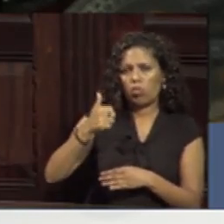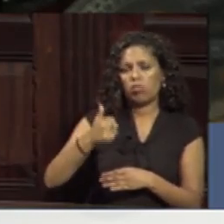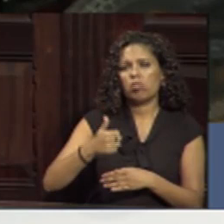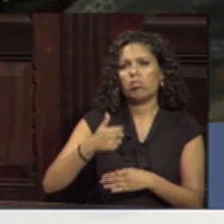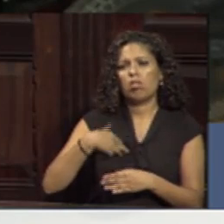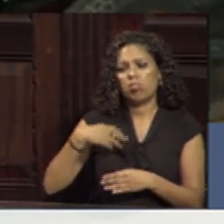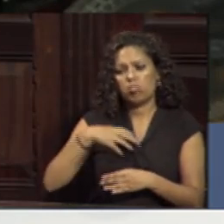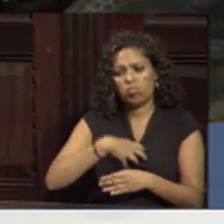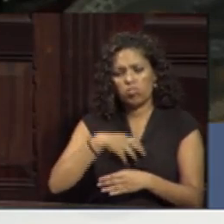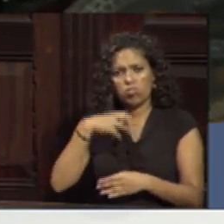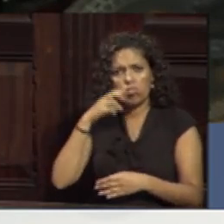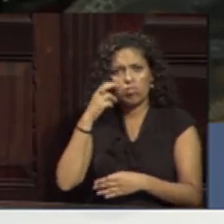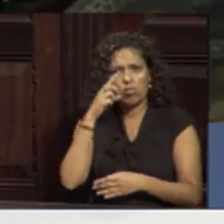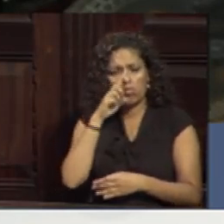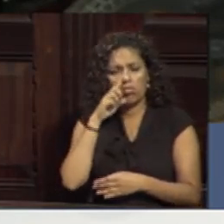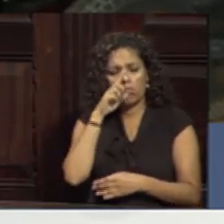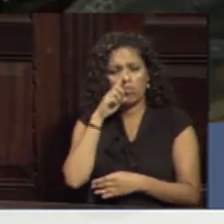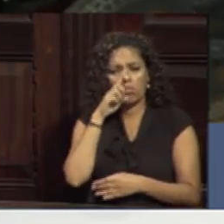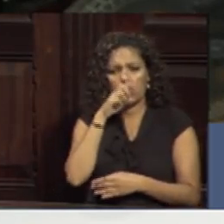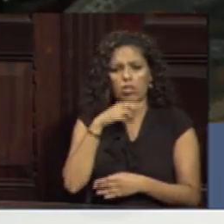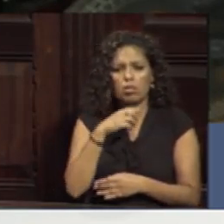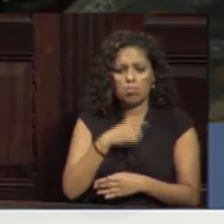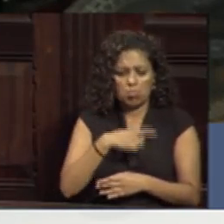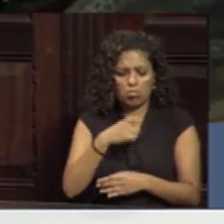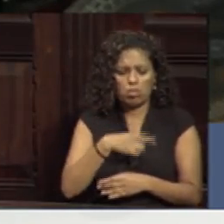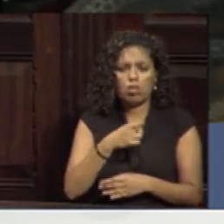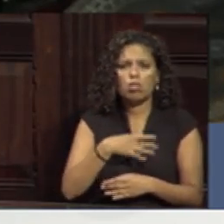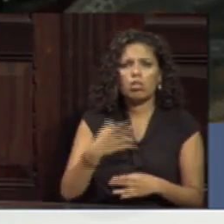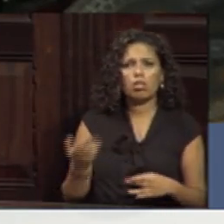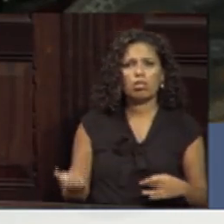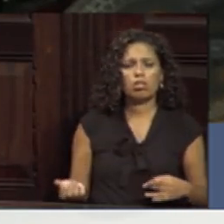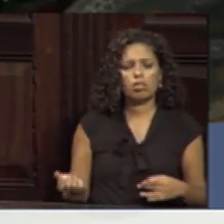sufoco. O próprio